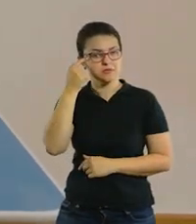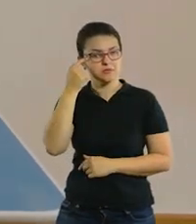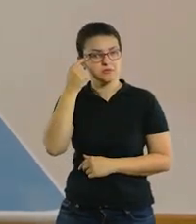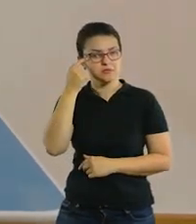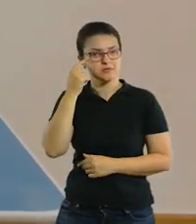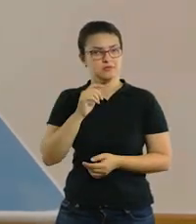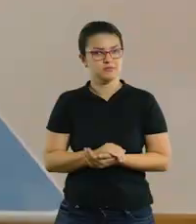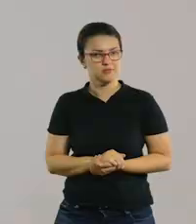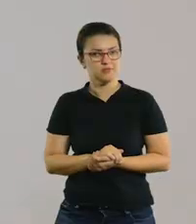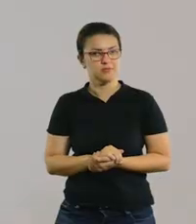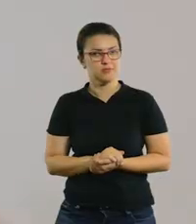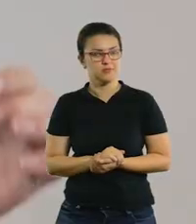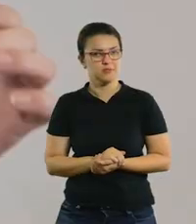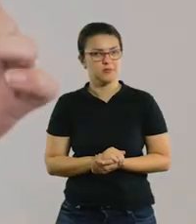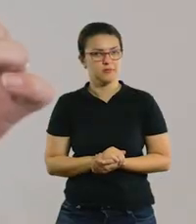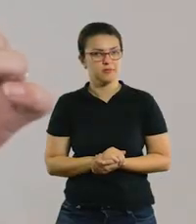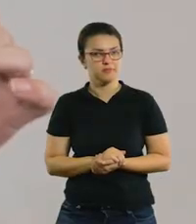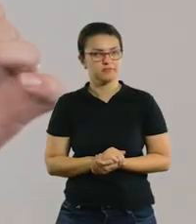chamado Hokusai.